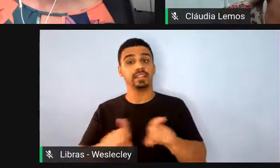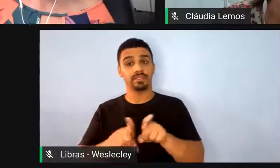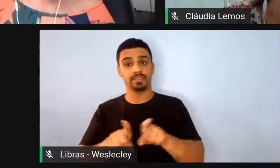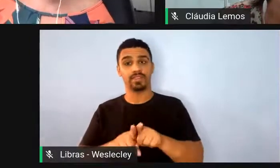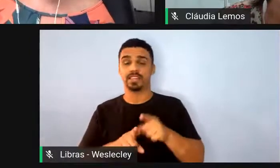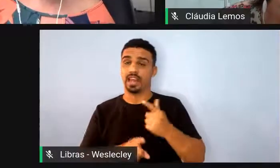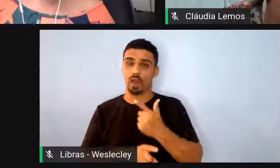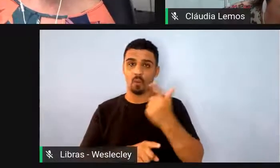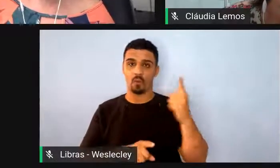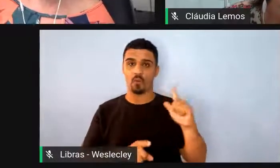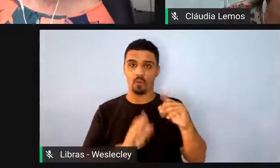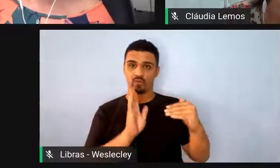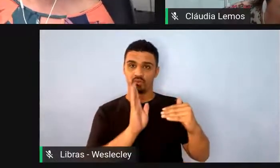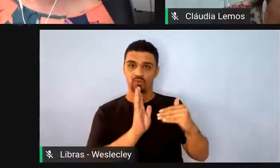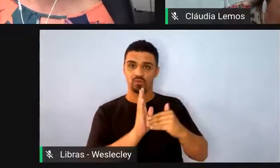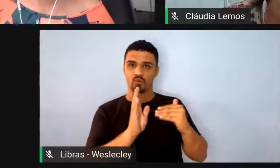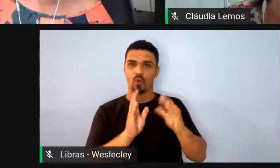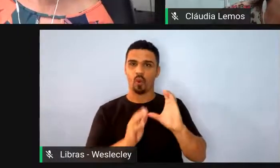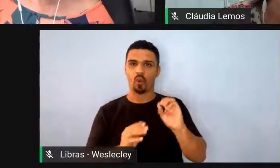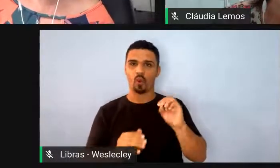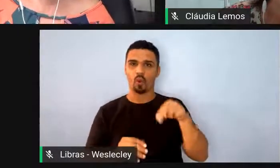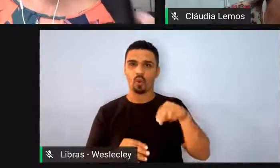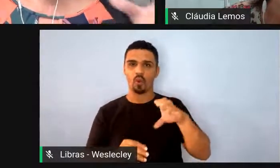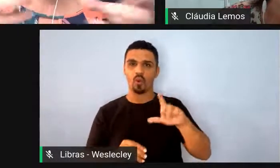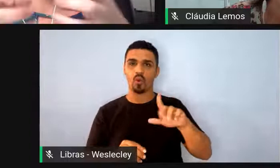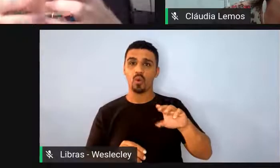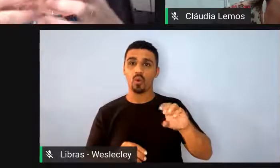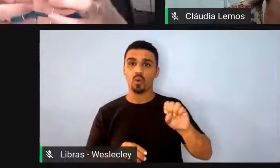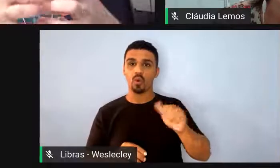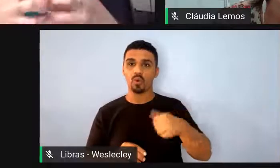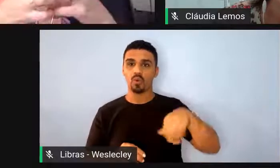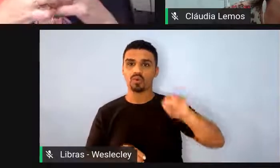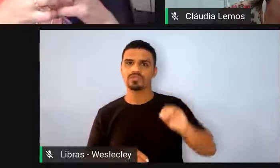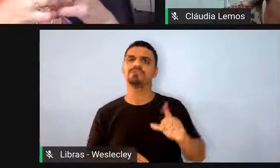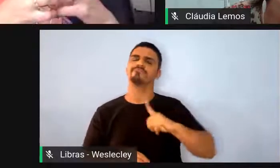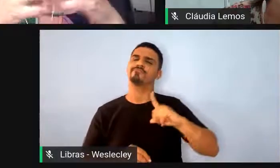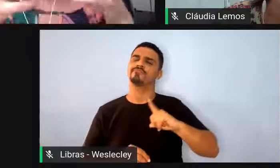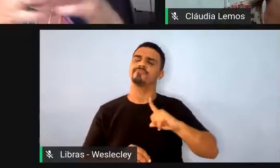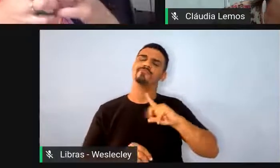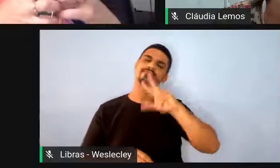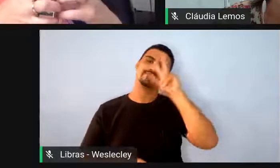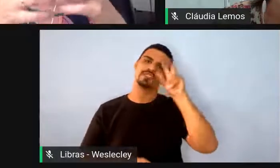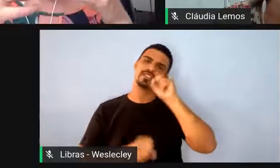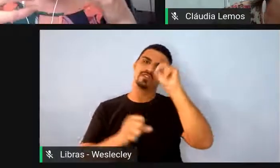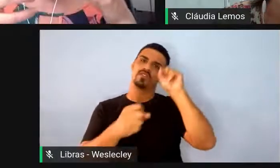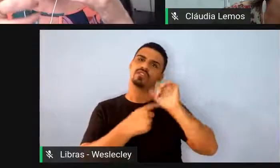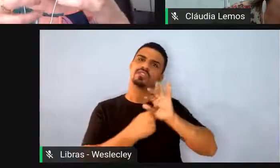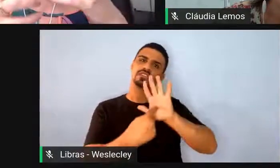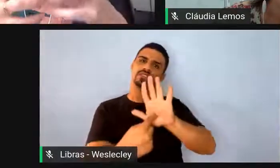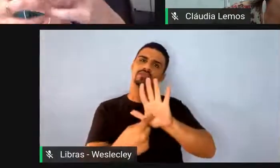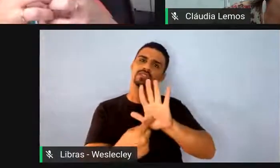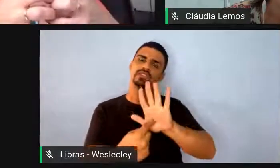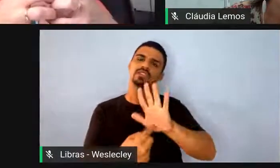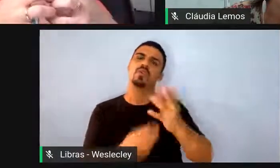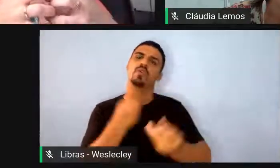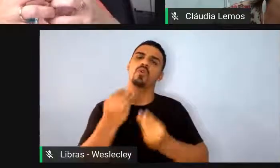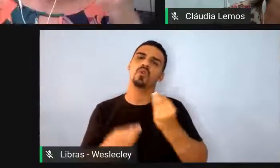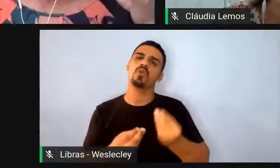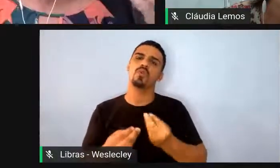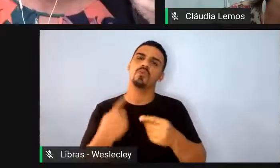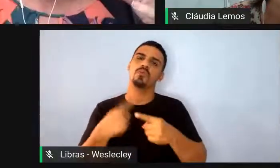conclusão. A transmissão ao vivo, ela também reforça essa relação de representação, porque é isso, ela serve de